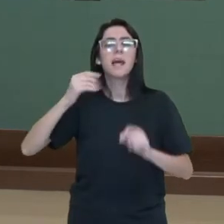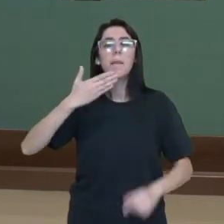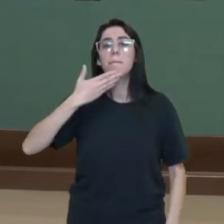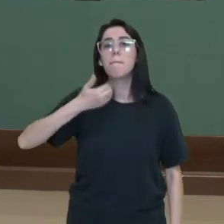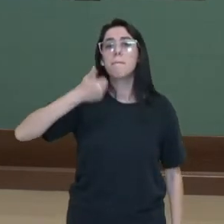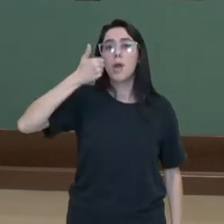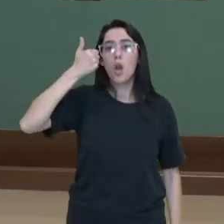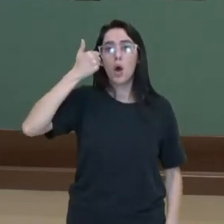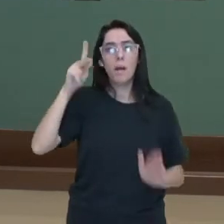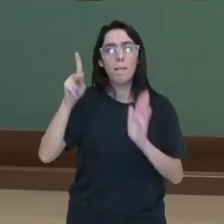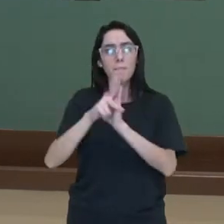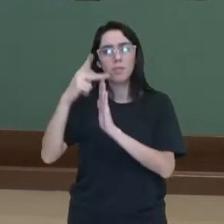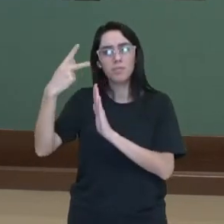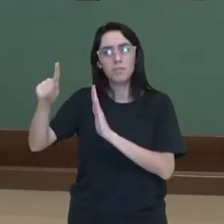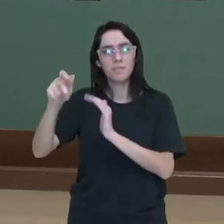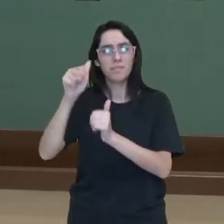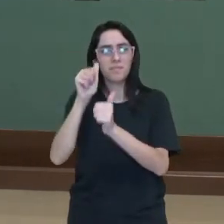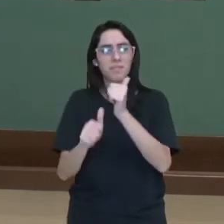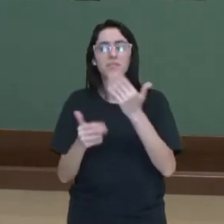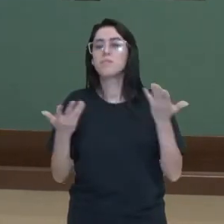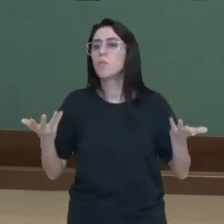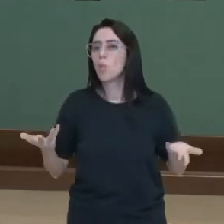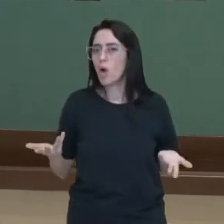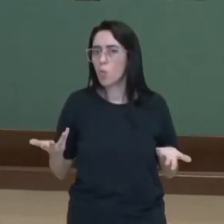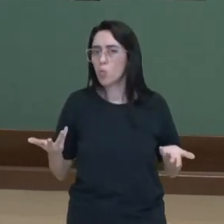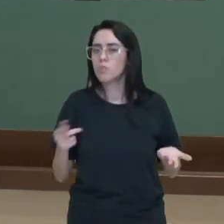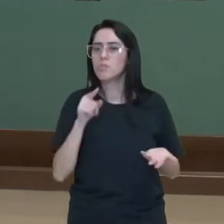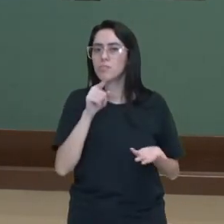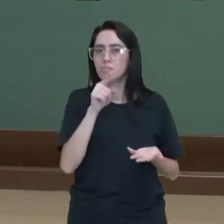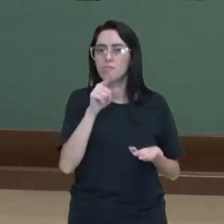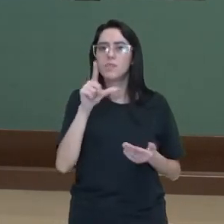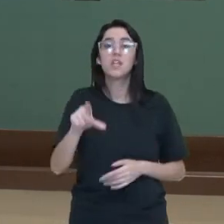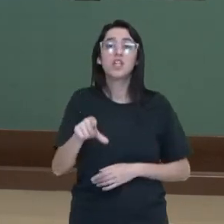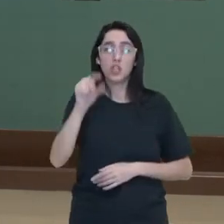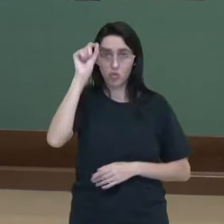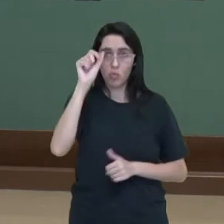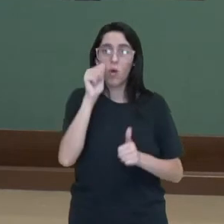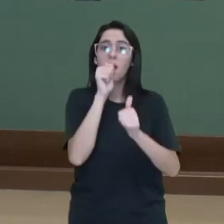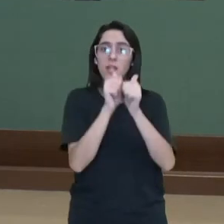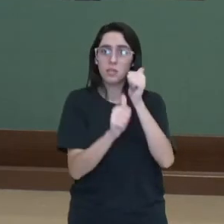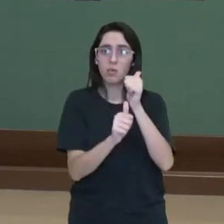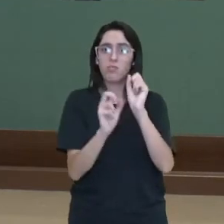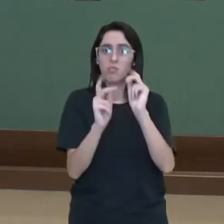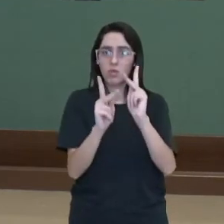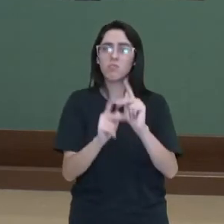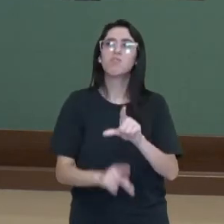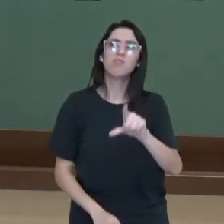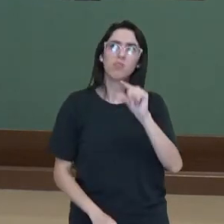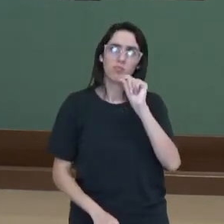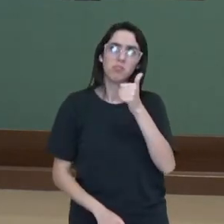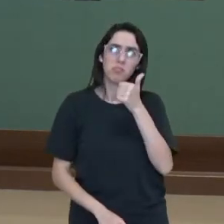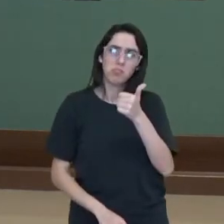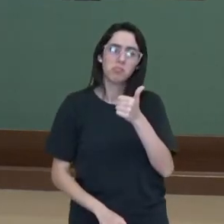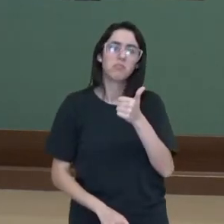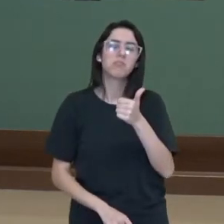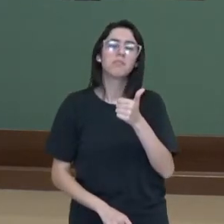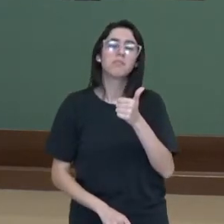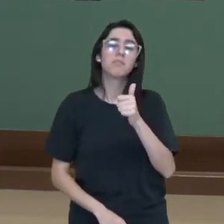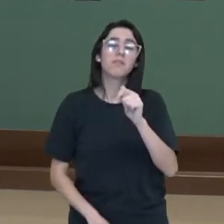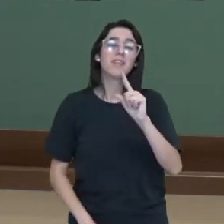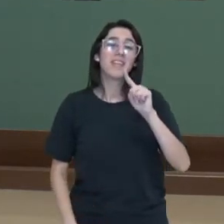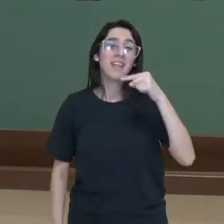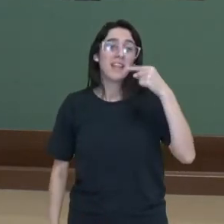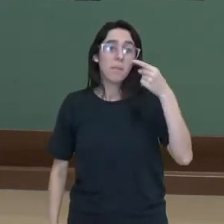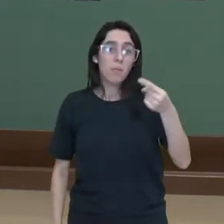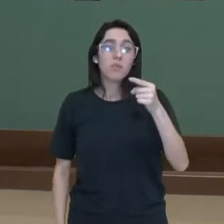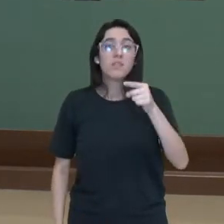e que as estabeleceram. Então você vai escolher primeiro uma modalidade, tá? Uma prova, e vai